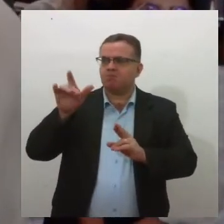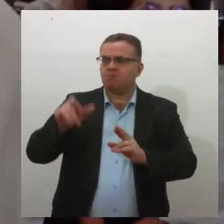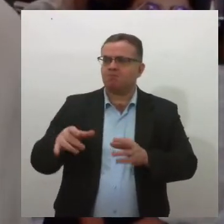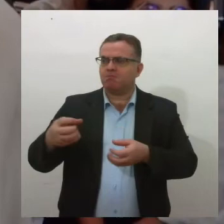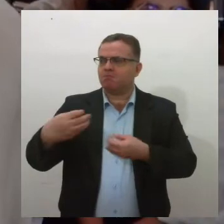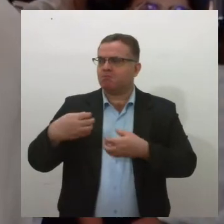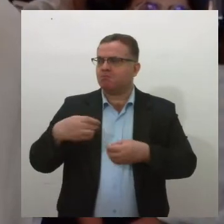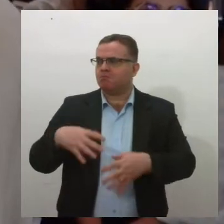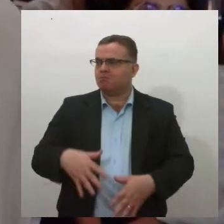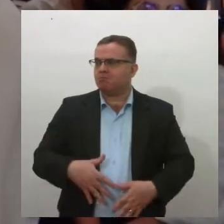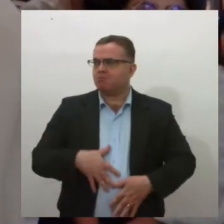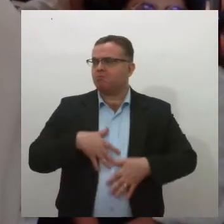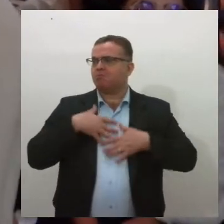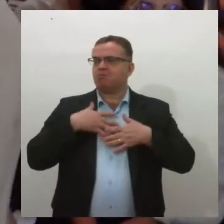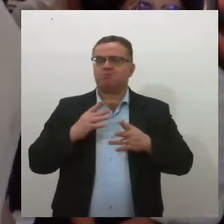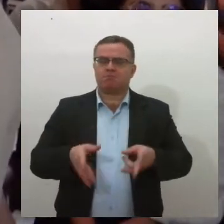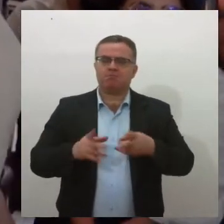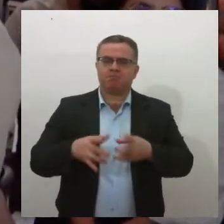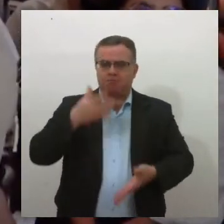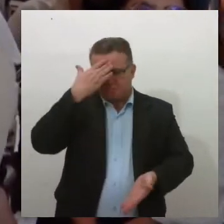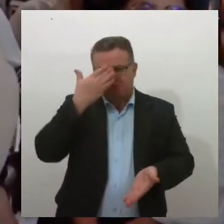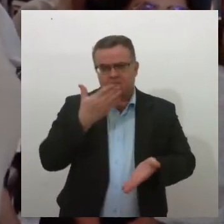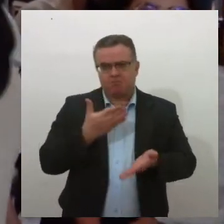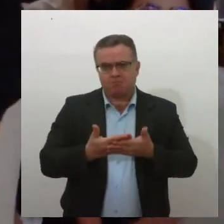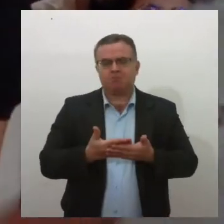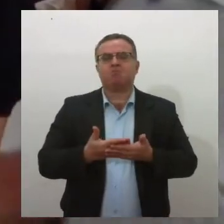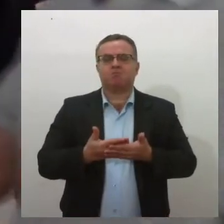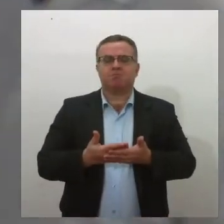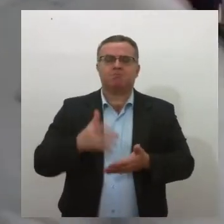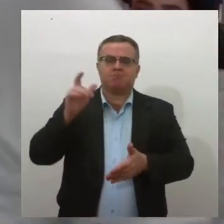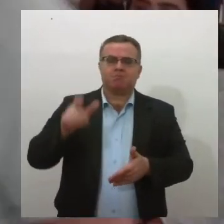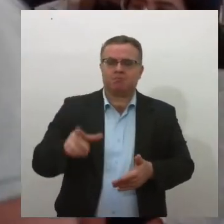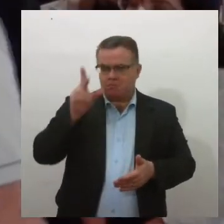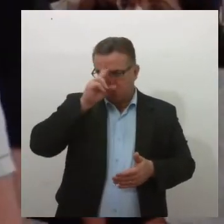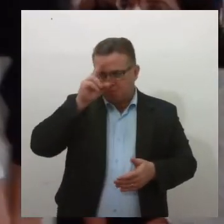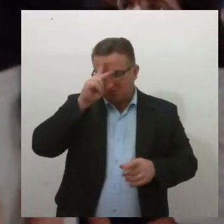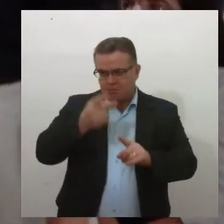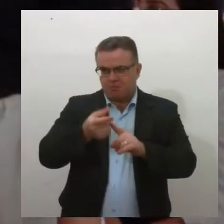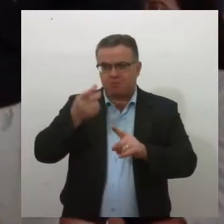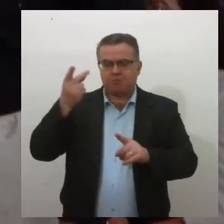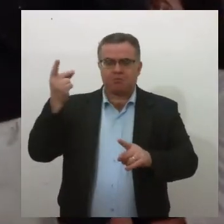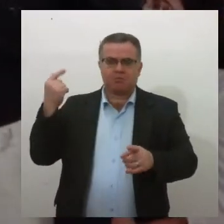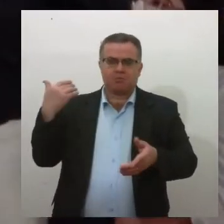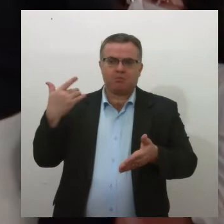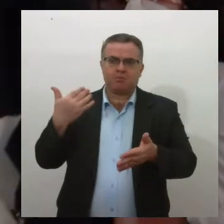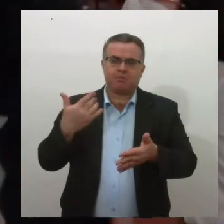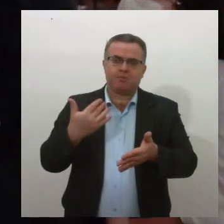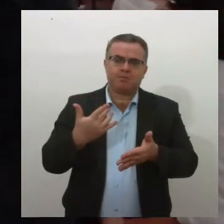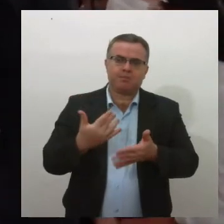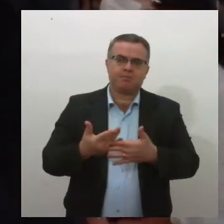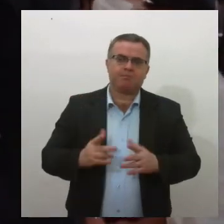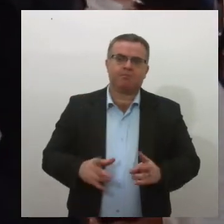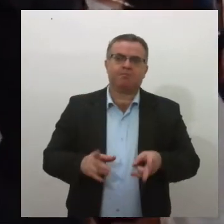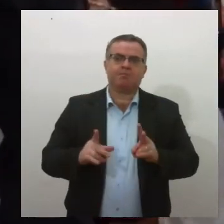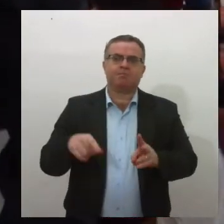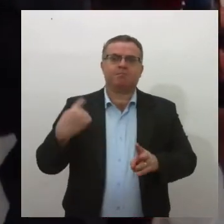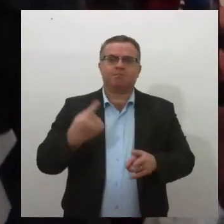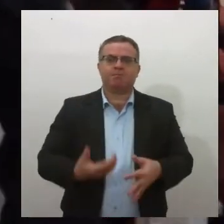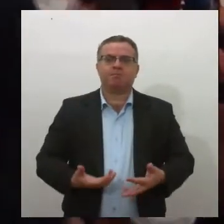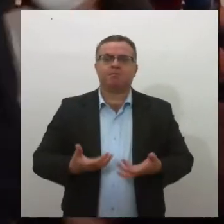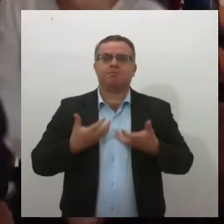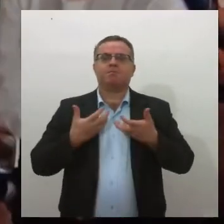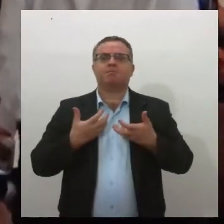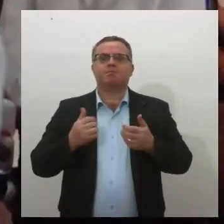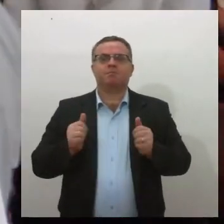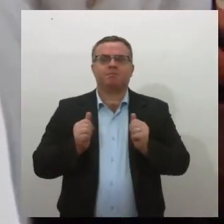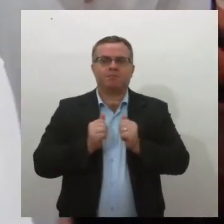orgulha muito. E eu tenho certeza que essa história será sempre o nosso orgulho, não só meu, da família,